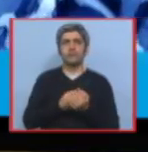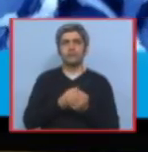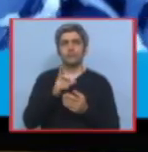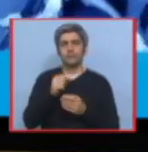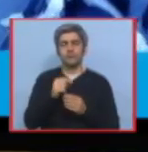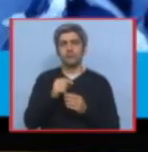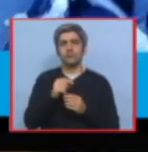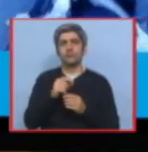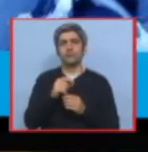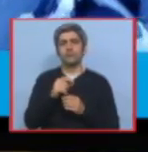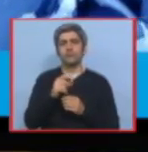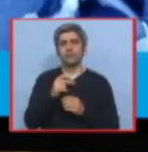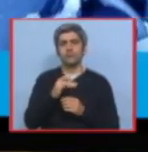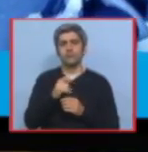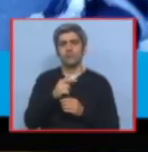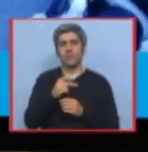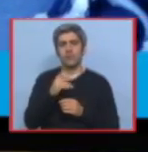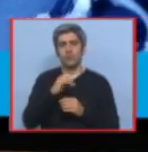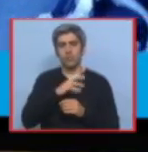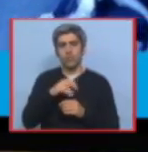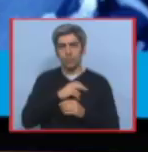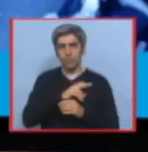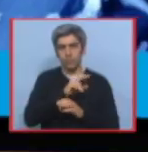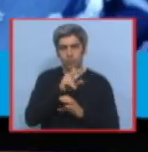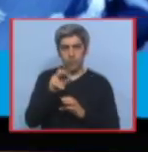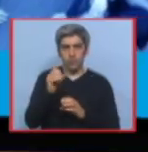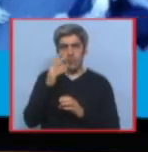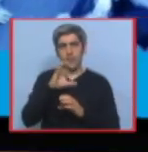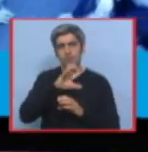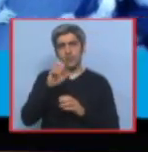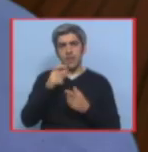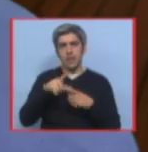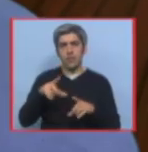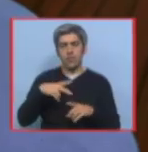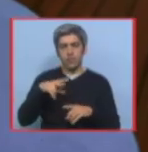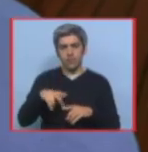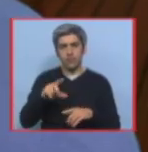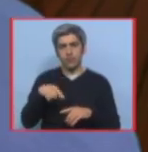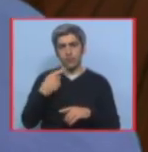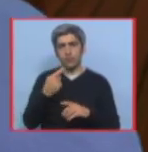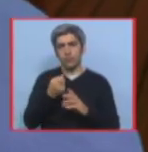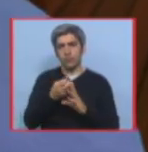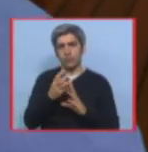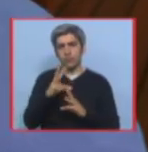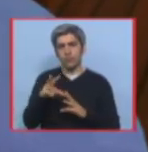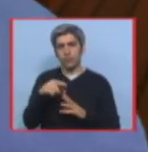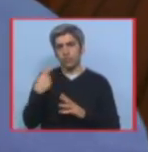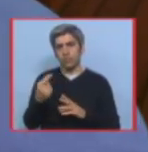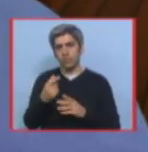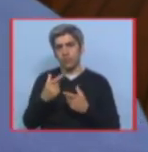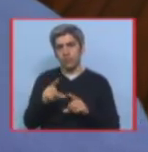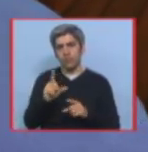também a missão ad gentas pelo mundo, primeiro pelo mundo lusófono, depois também pelo mundo de outras